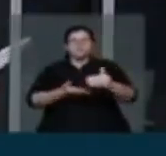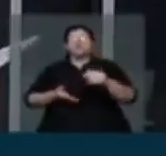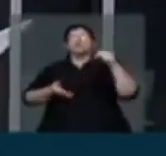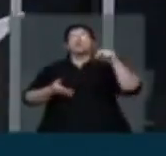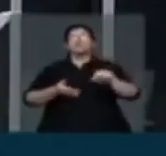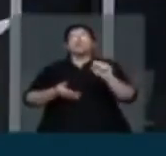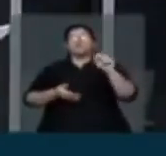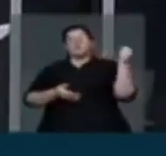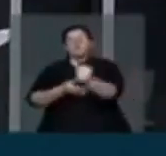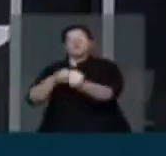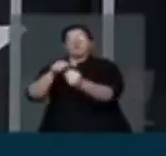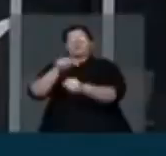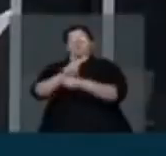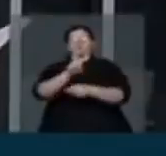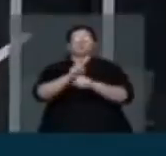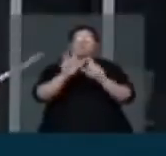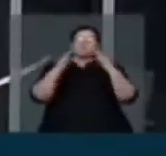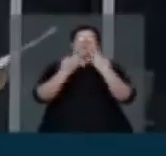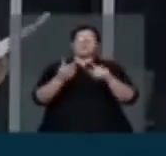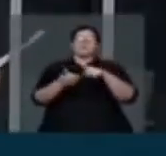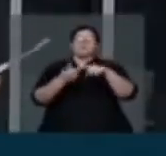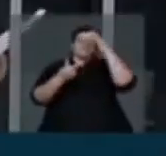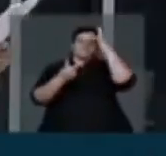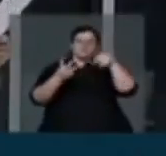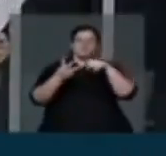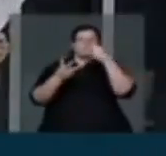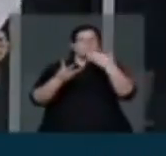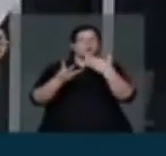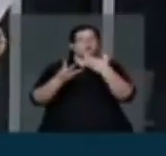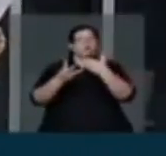da moral, da fé e dos bons costumes.